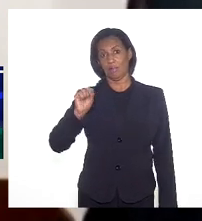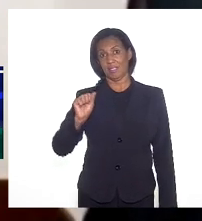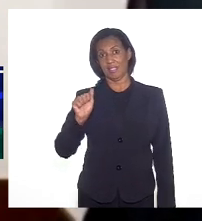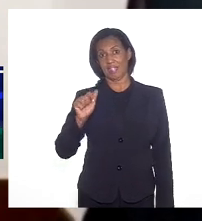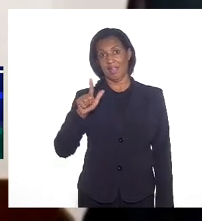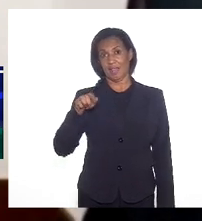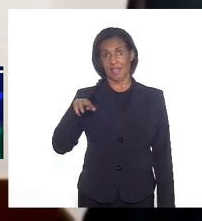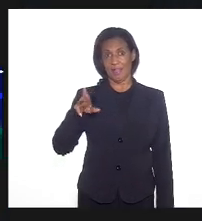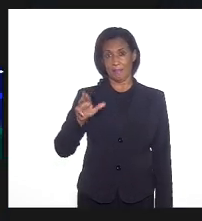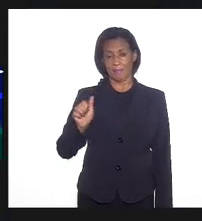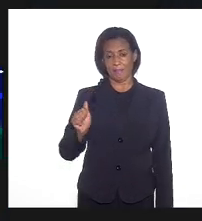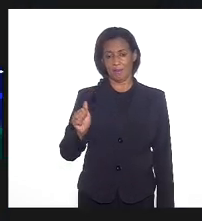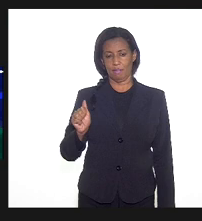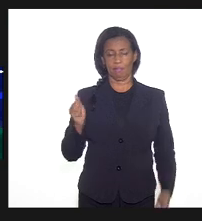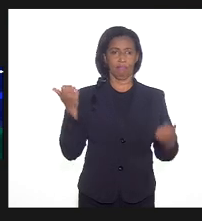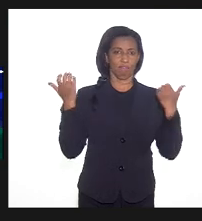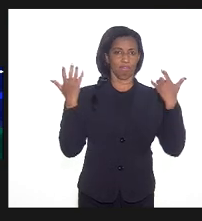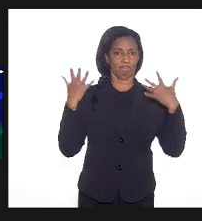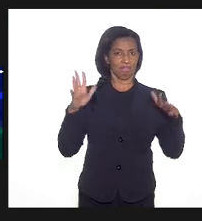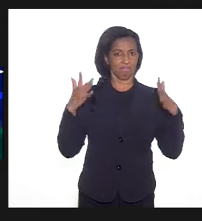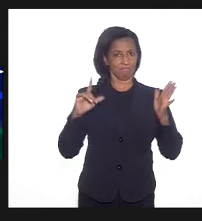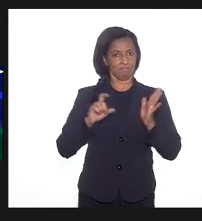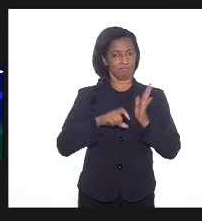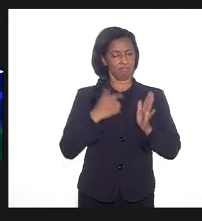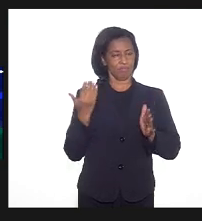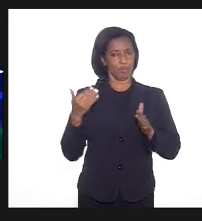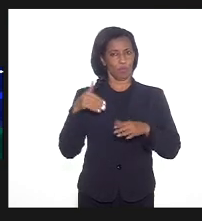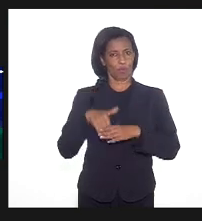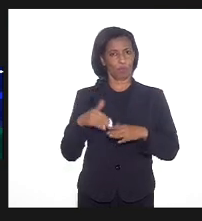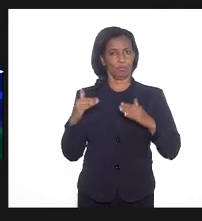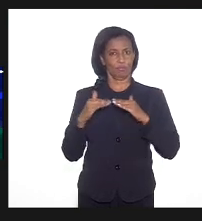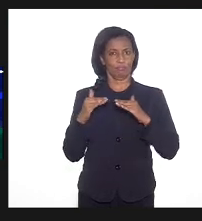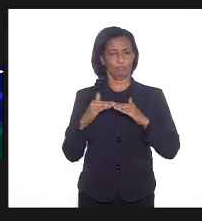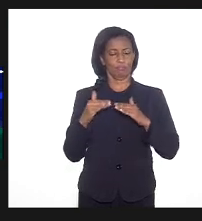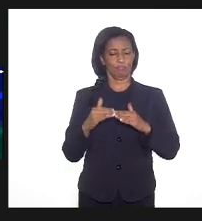Parabenizando o autor aí voto favorável presidente